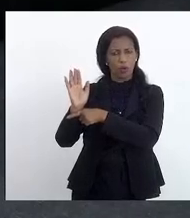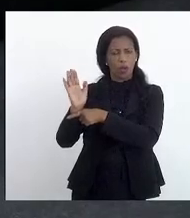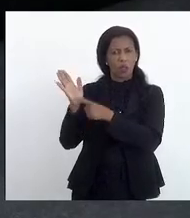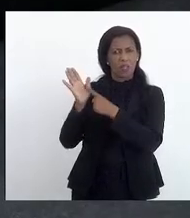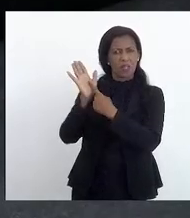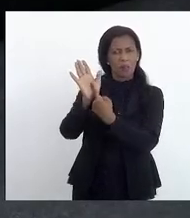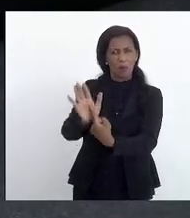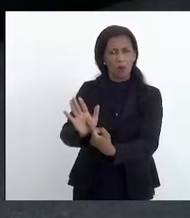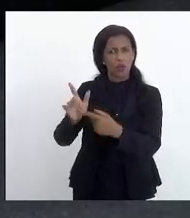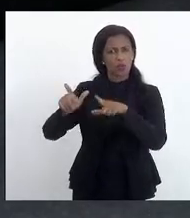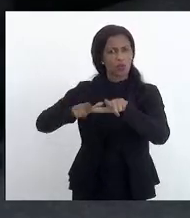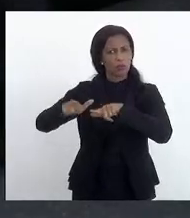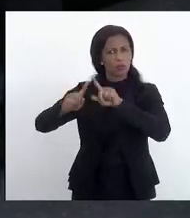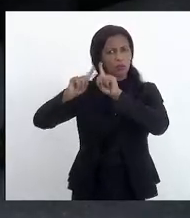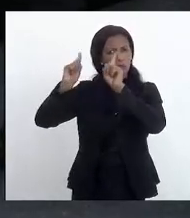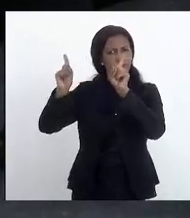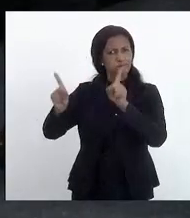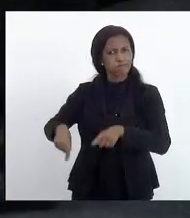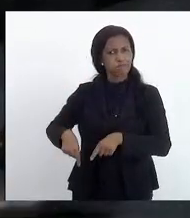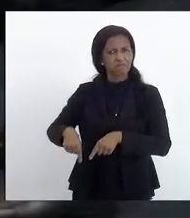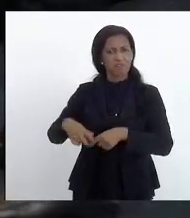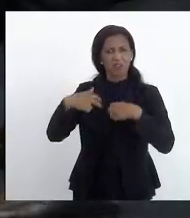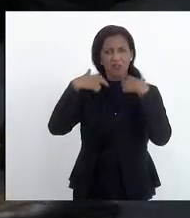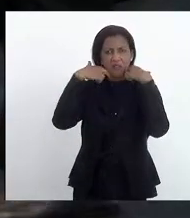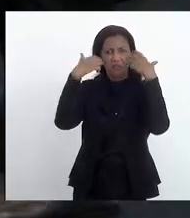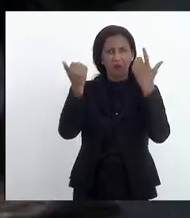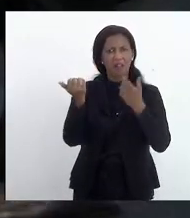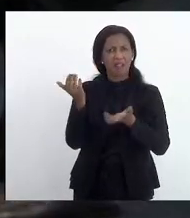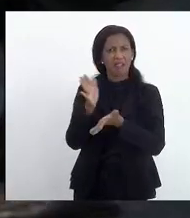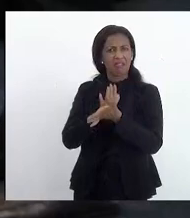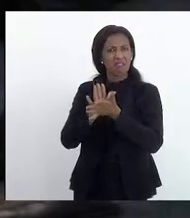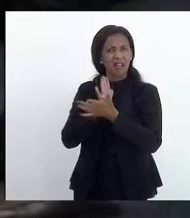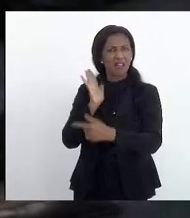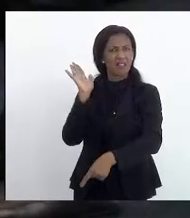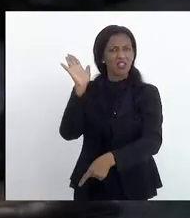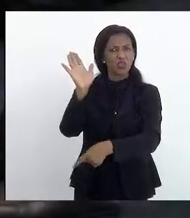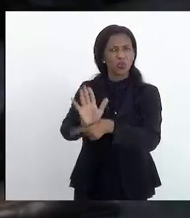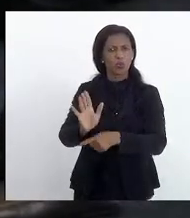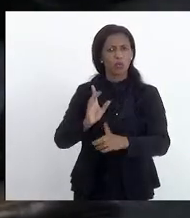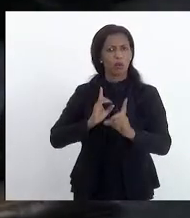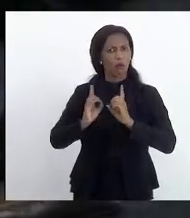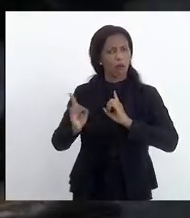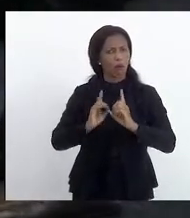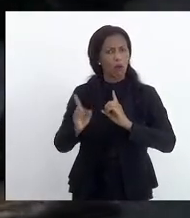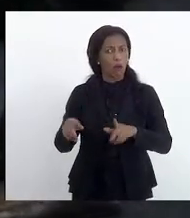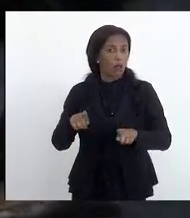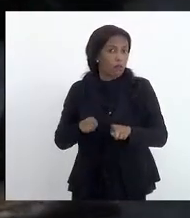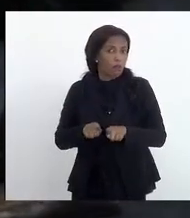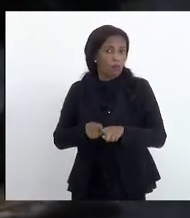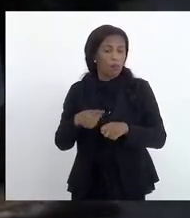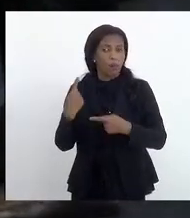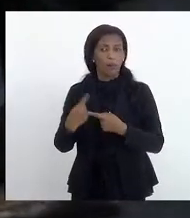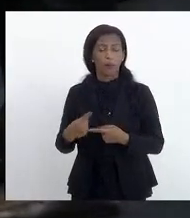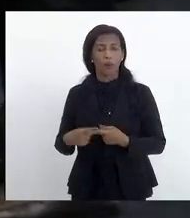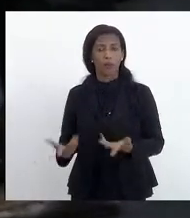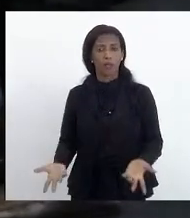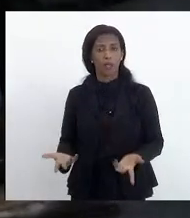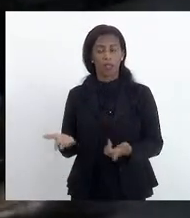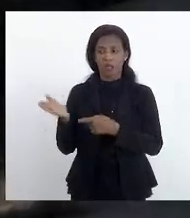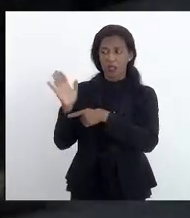ridiculariza o servidor público e nada contribui para esse debate. E até porque esse vídeo